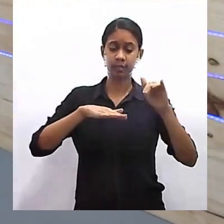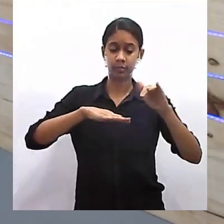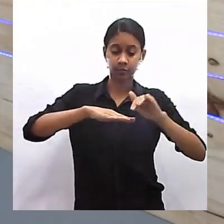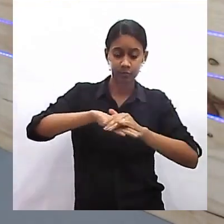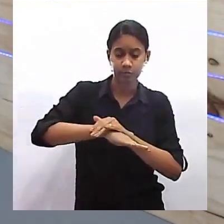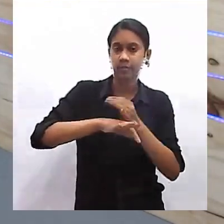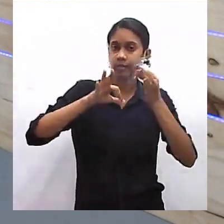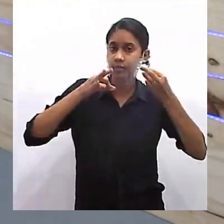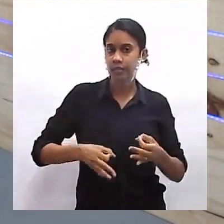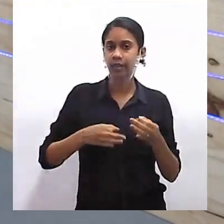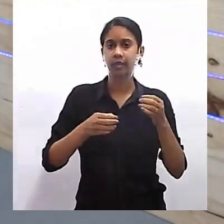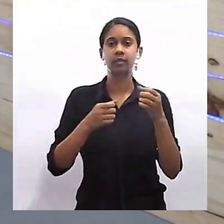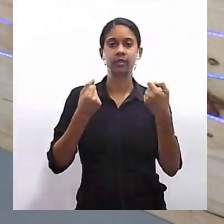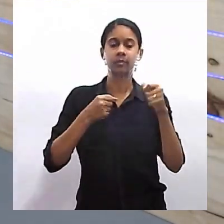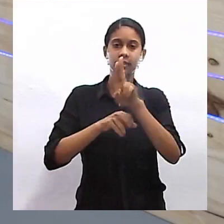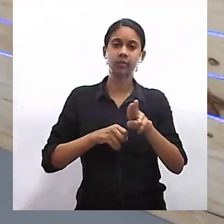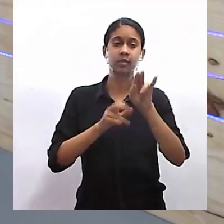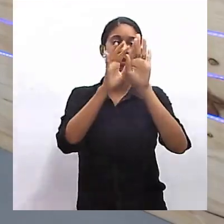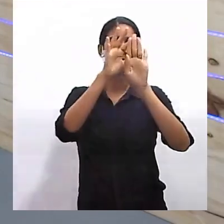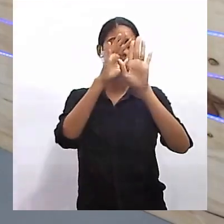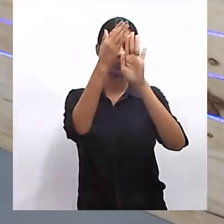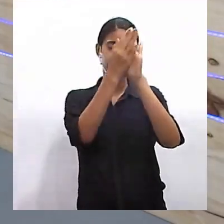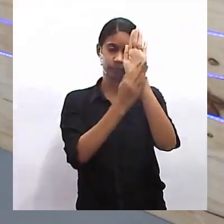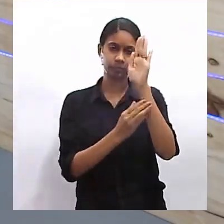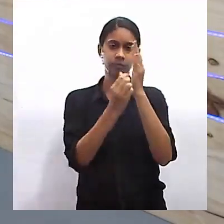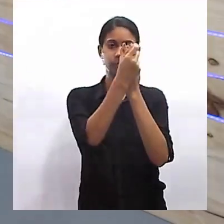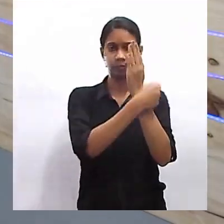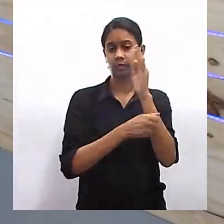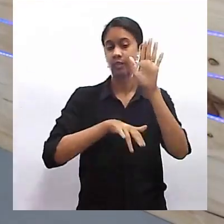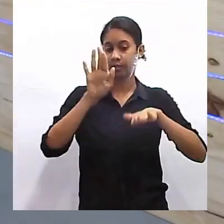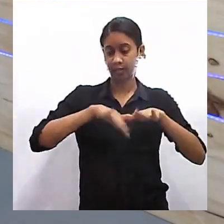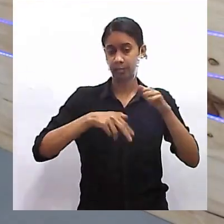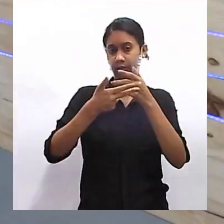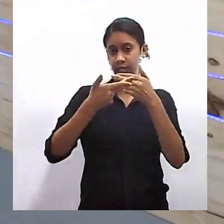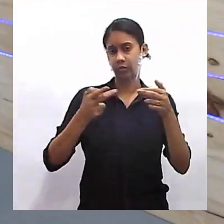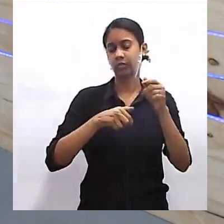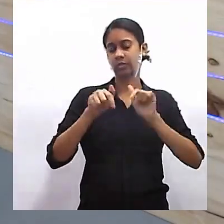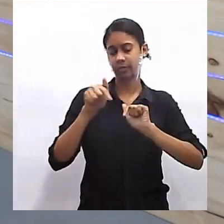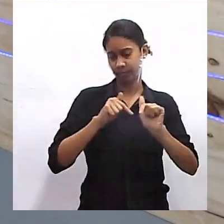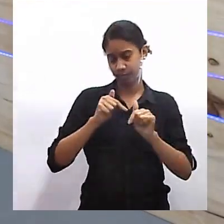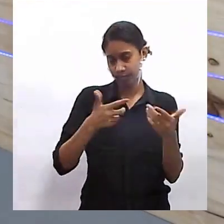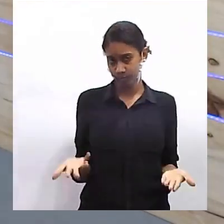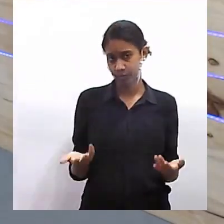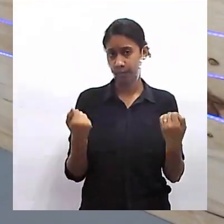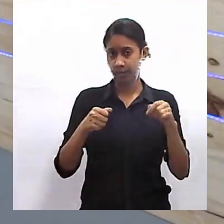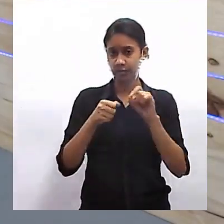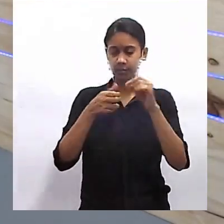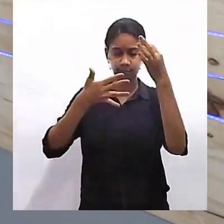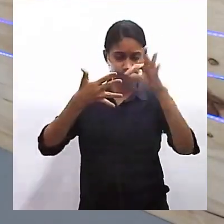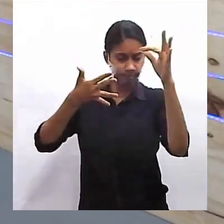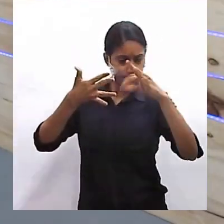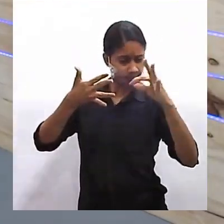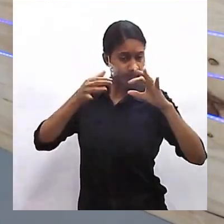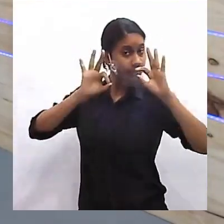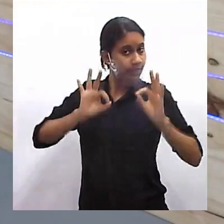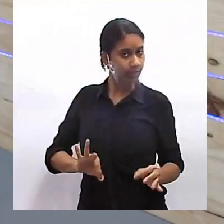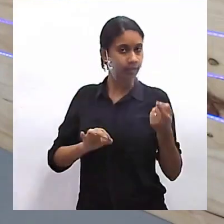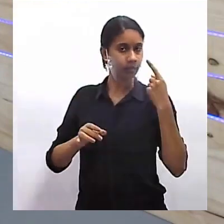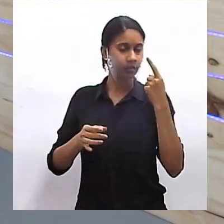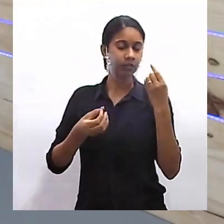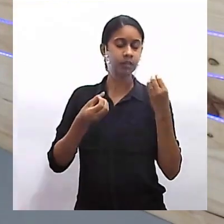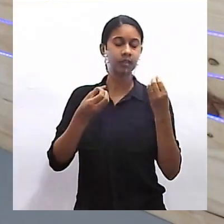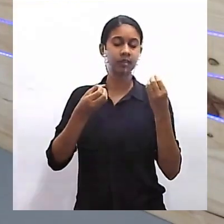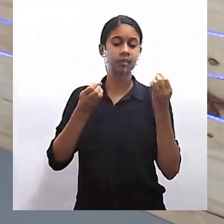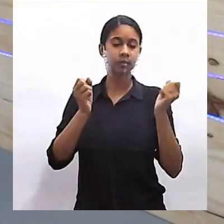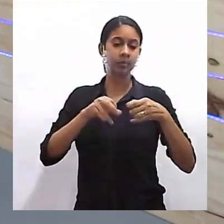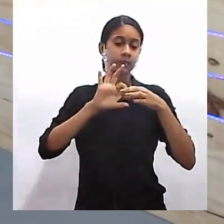Se ele tem que usar luva, dependendo do tipo de material que ele trabalha. Então tem que ter um checklist mesmo para a liberação desse veículo.